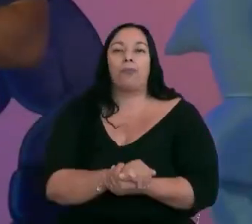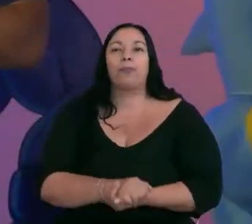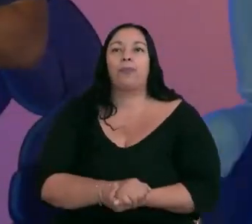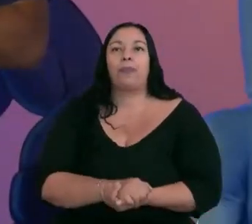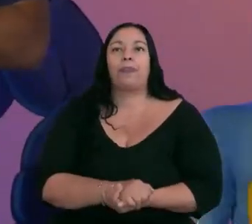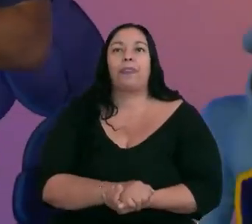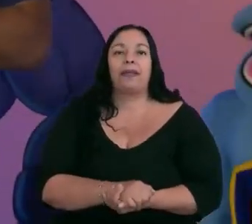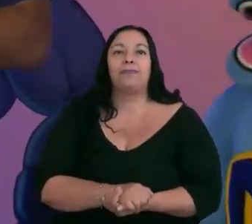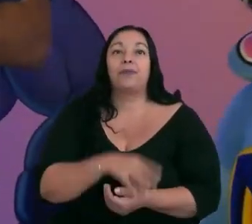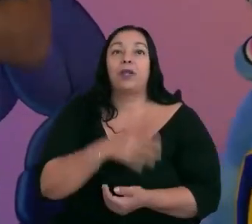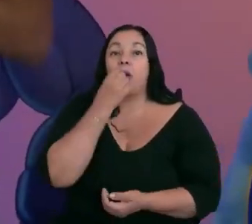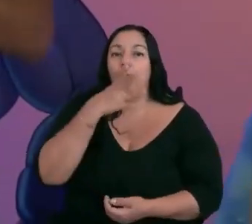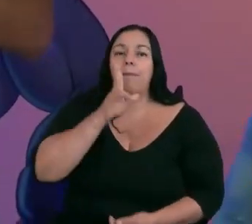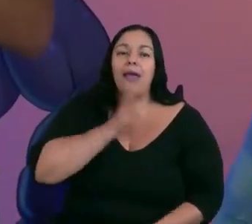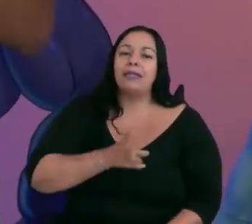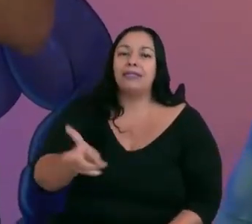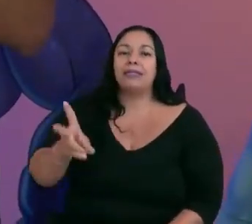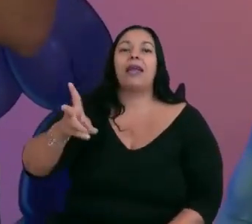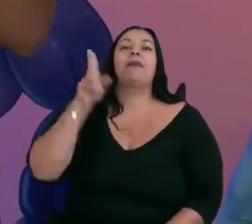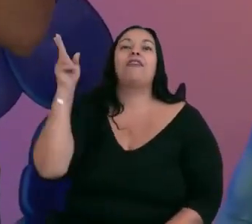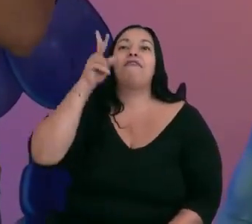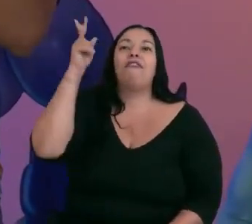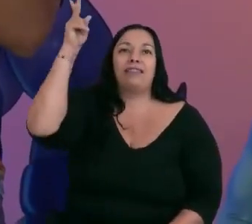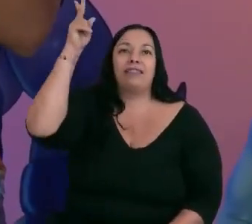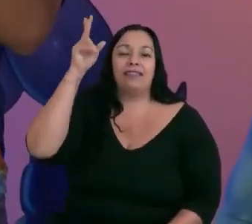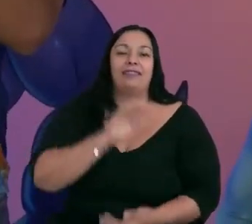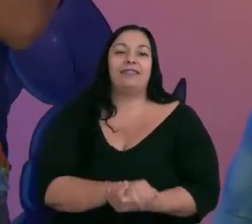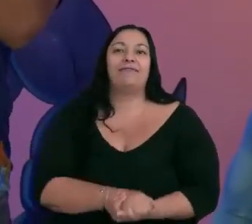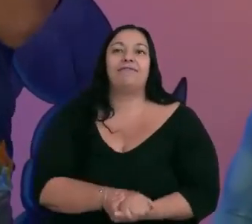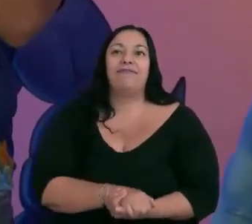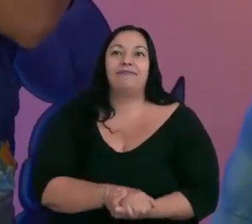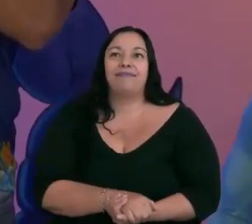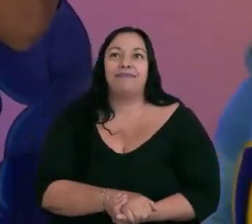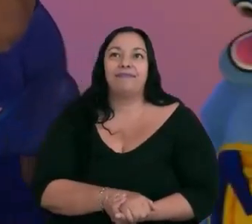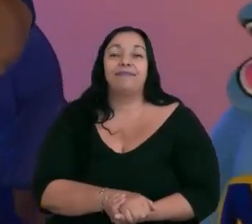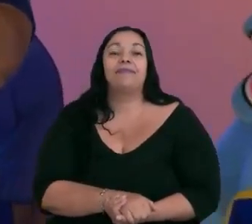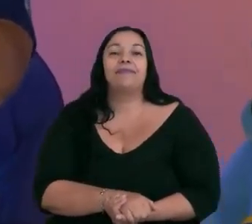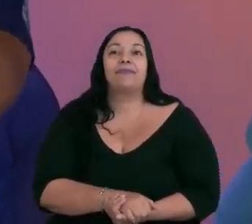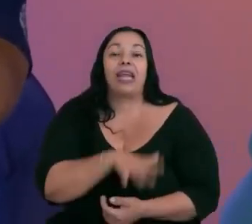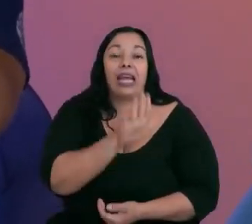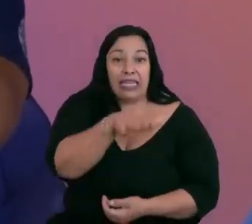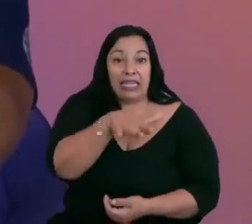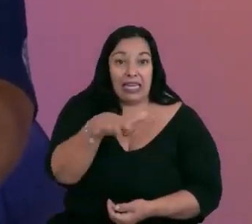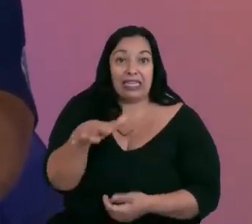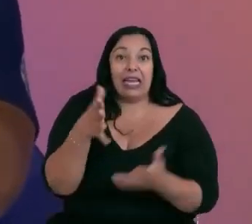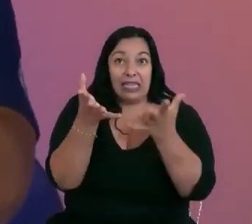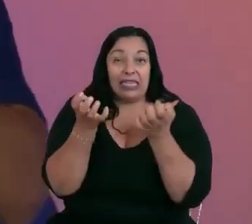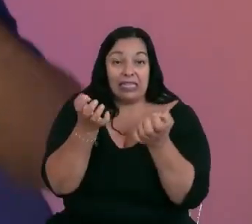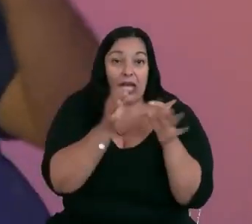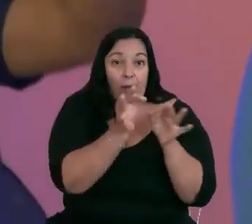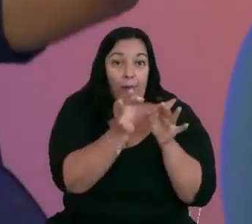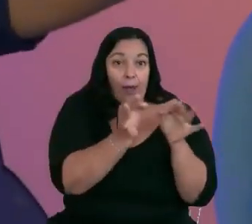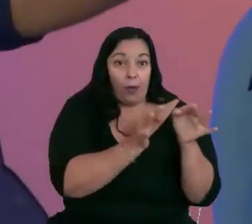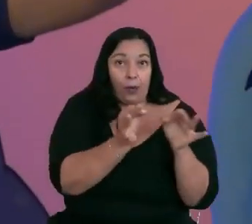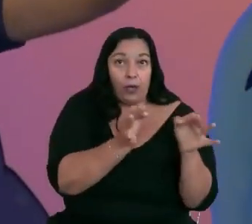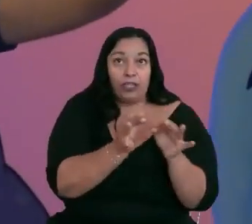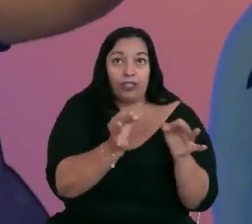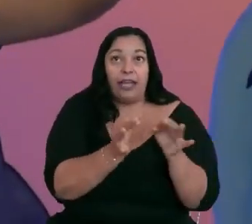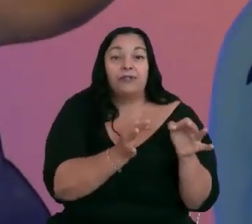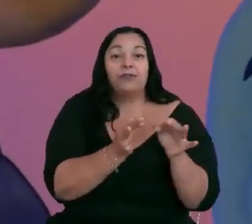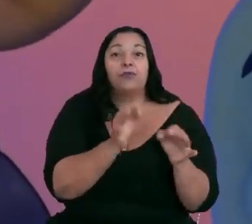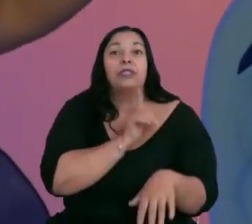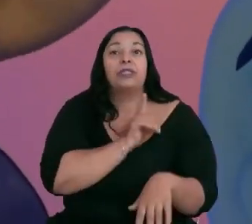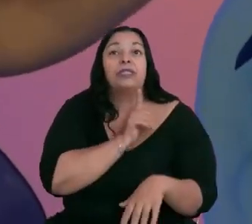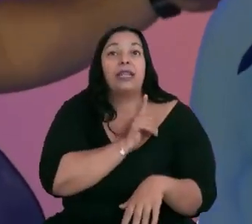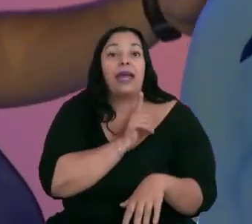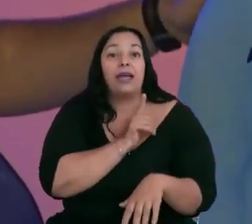O bem sempre vence, sempre vence. Sempre. E se a criançada quiser acompanhar o projeto, temos também redes